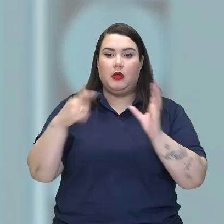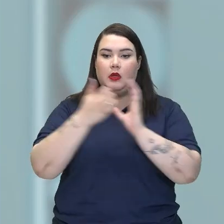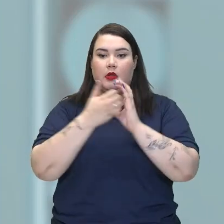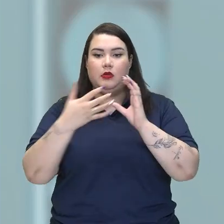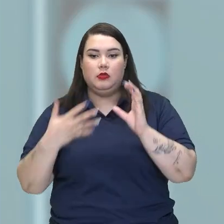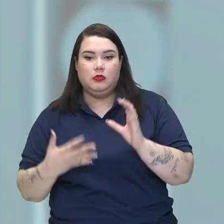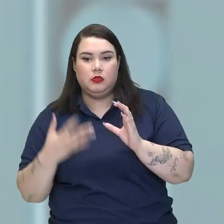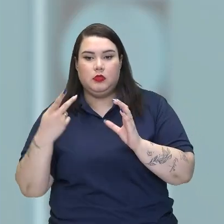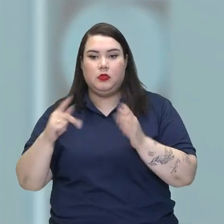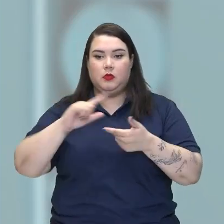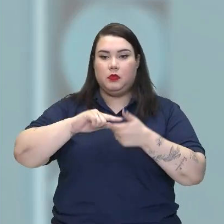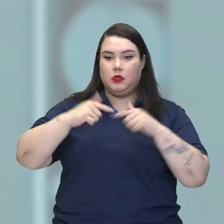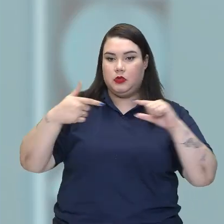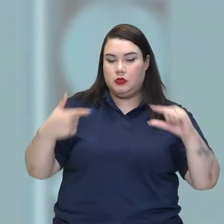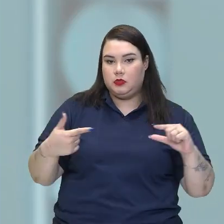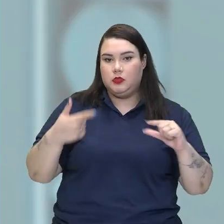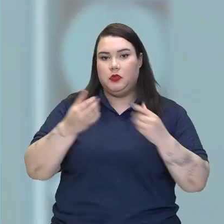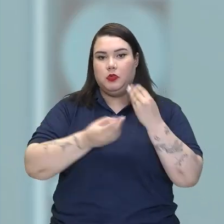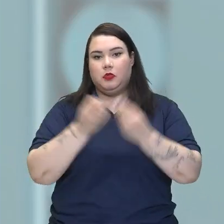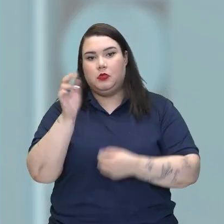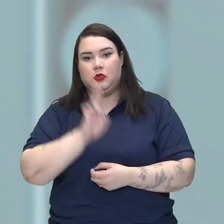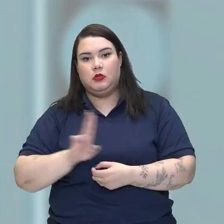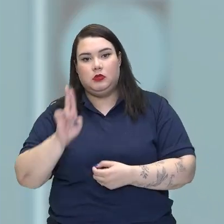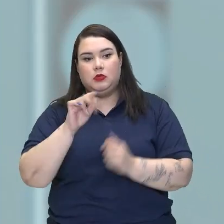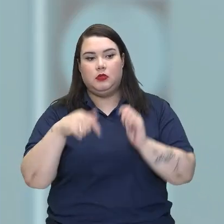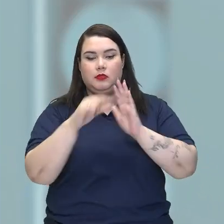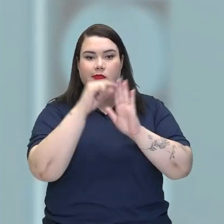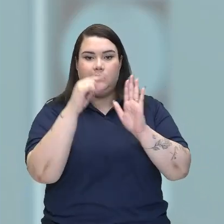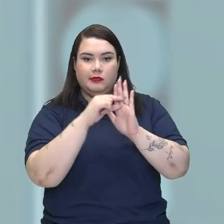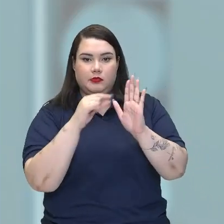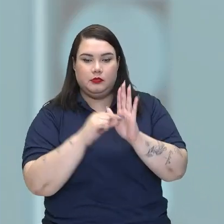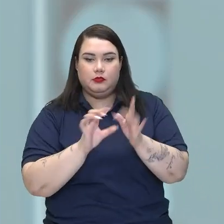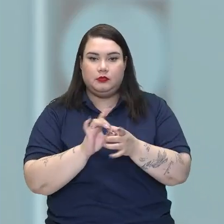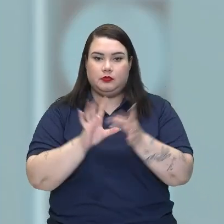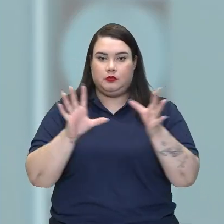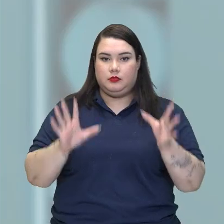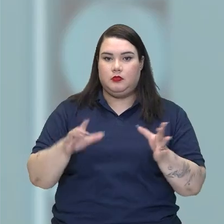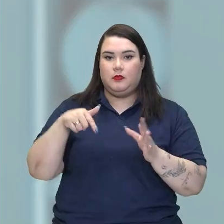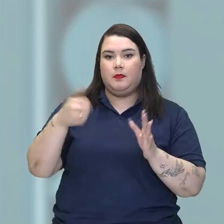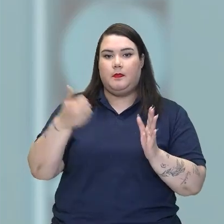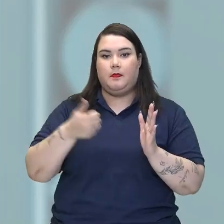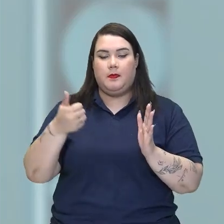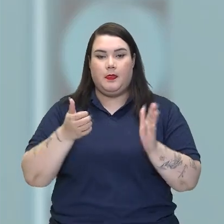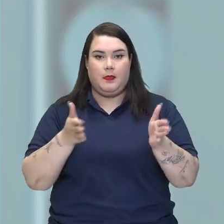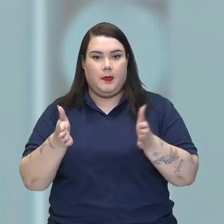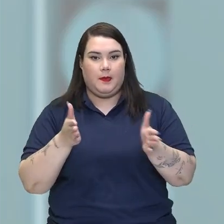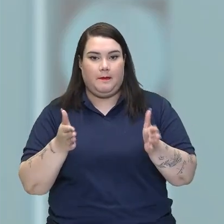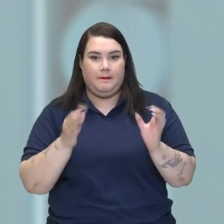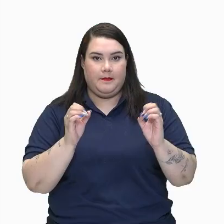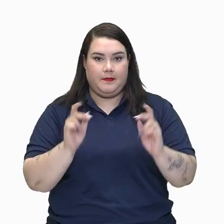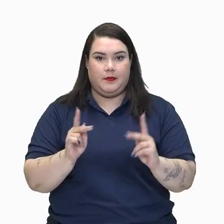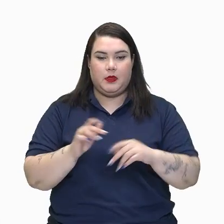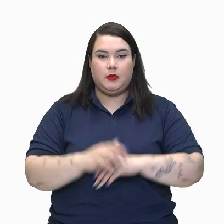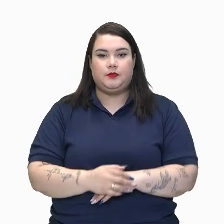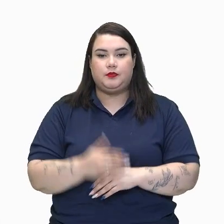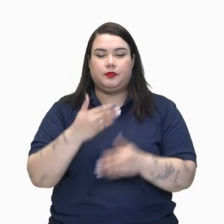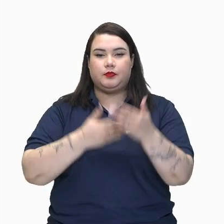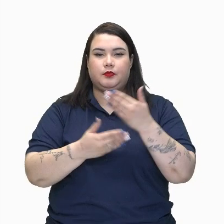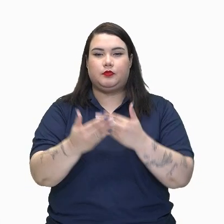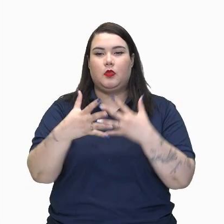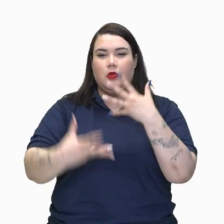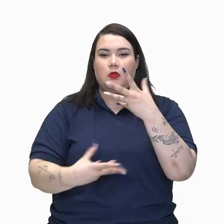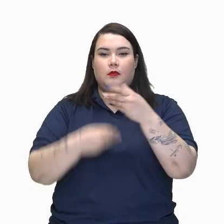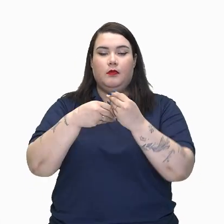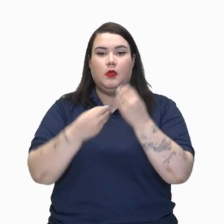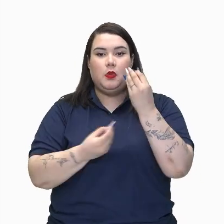do modernismo, inclusive, de usar esses versos livres, principalmente nessa primeira fase. Continuando a nossa contribuição